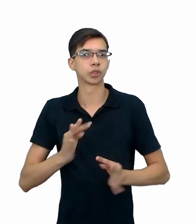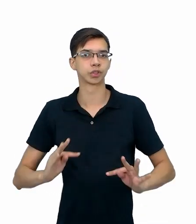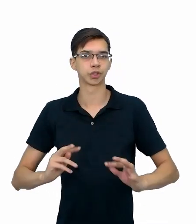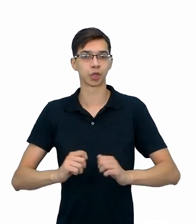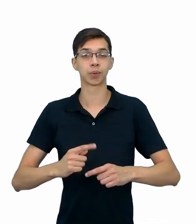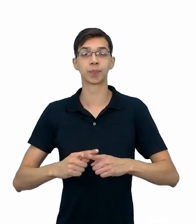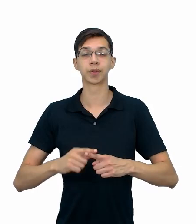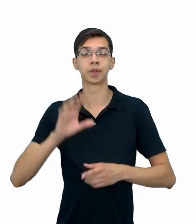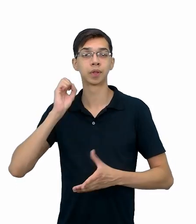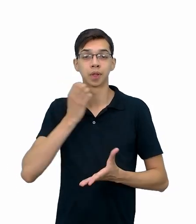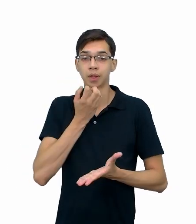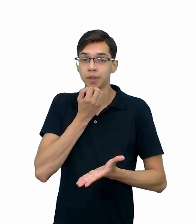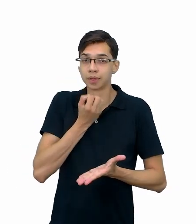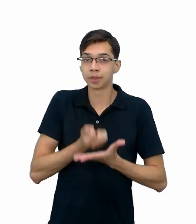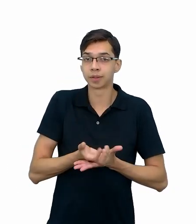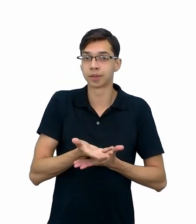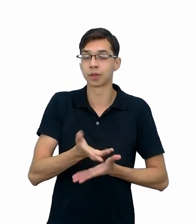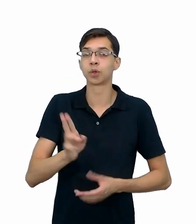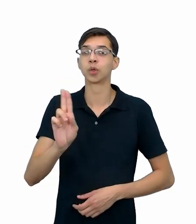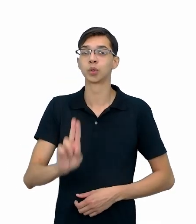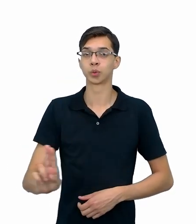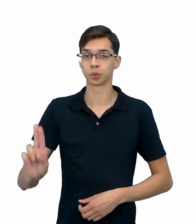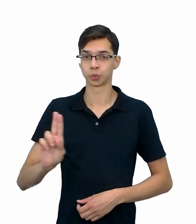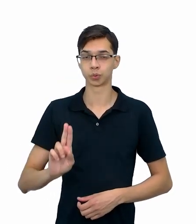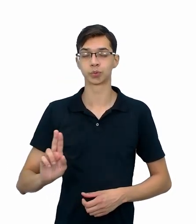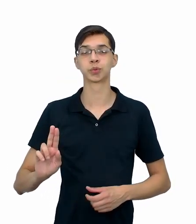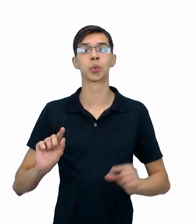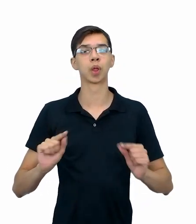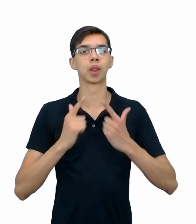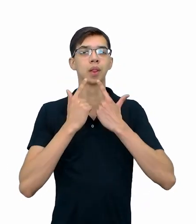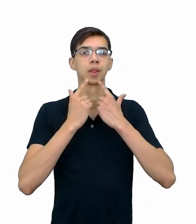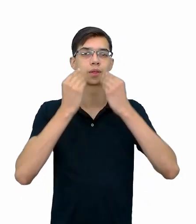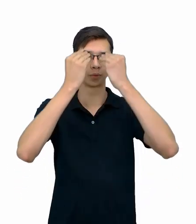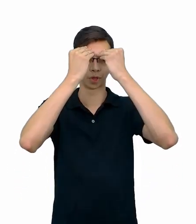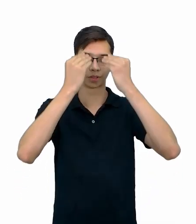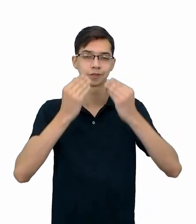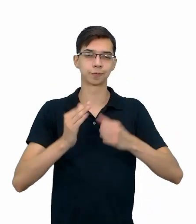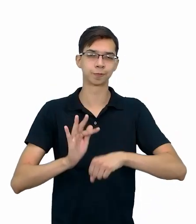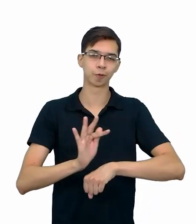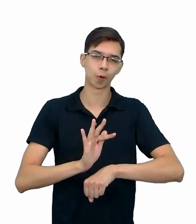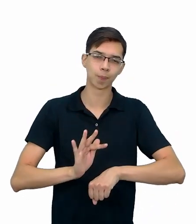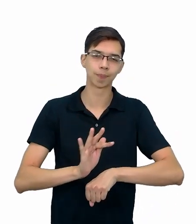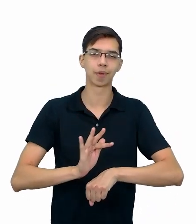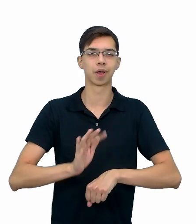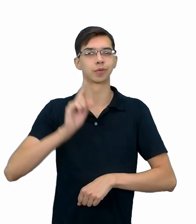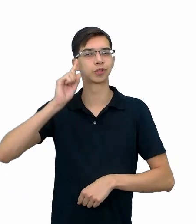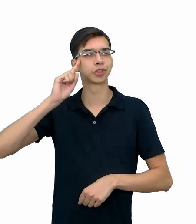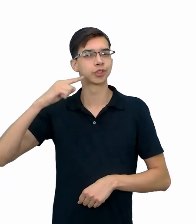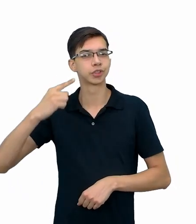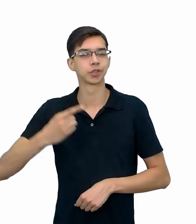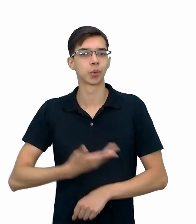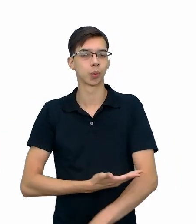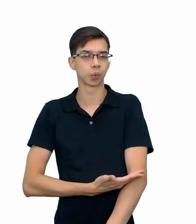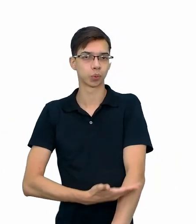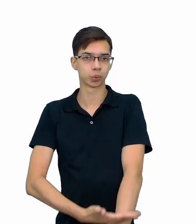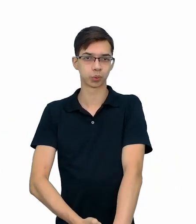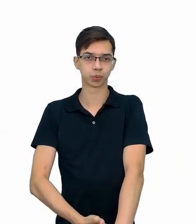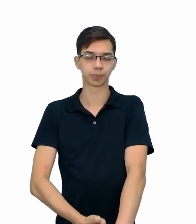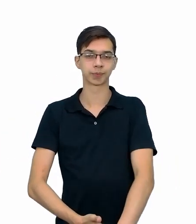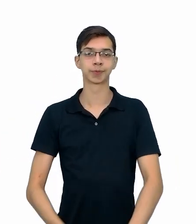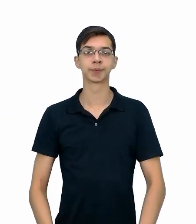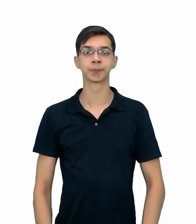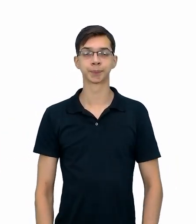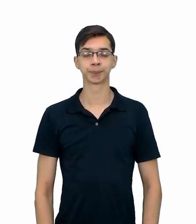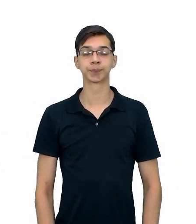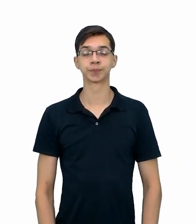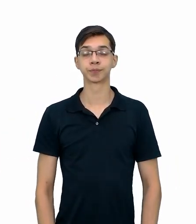linguagem informal, né? Uma linguagem mais do dia a dia, porque também pode mudar também o público, né, que vai ter